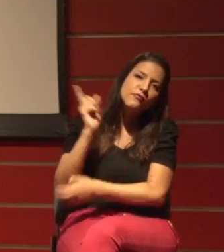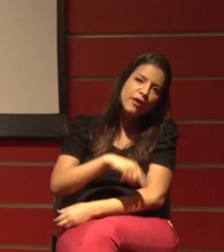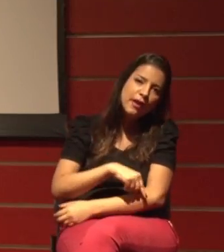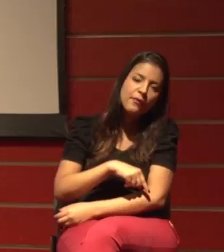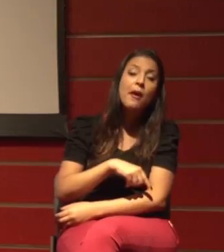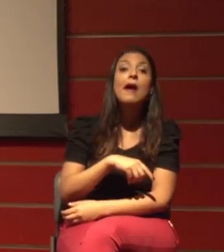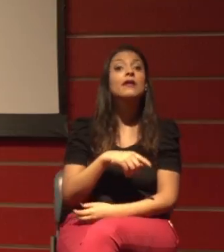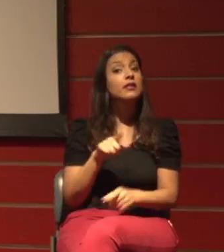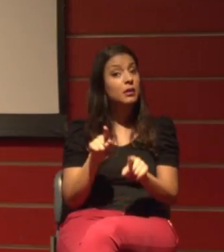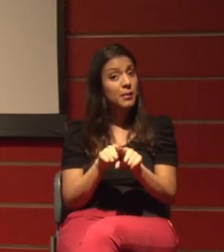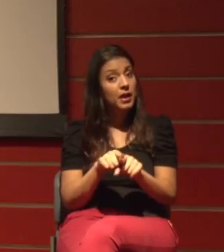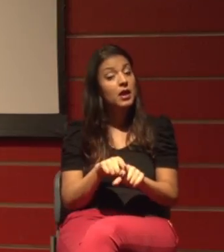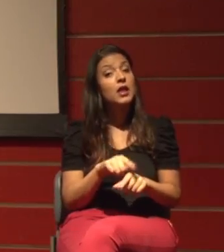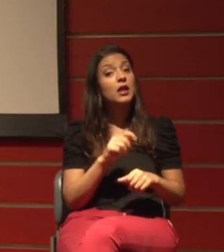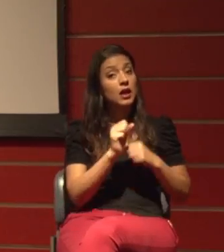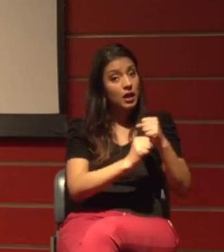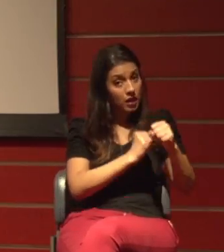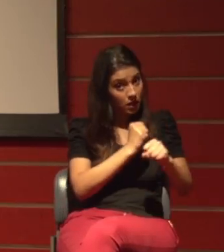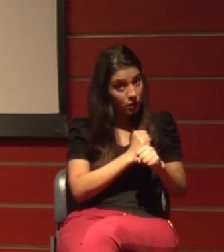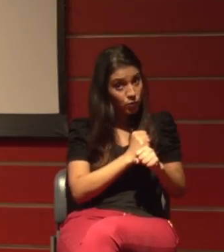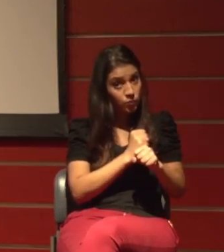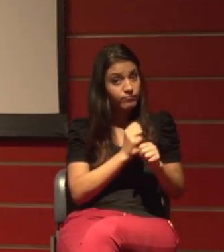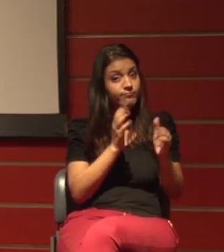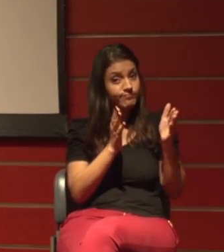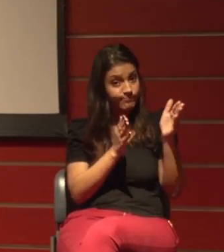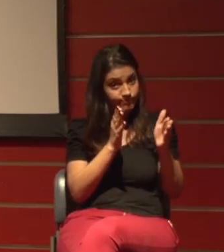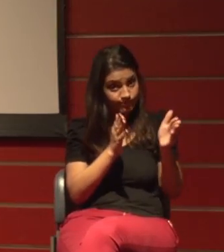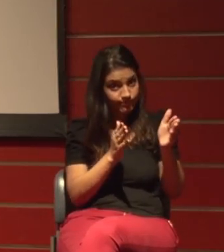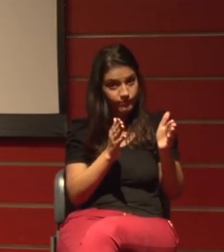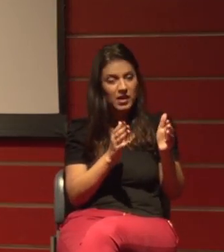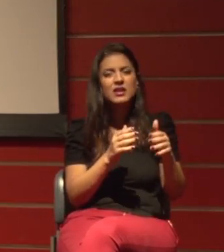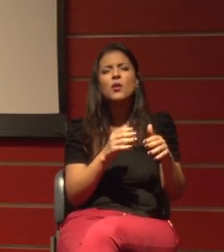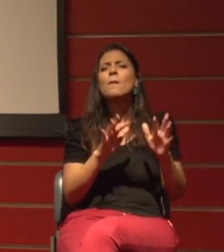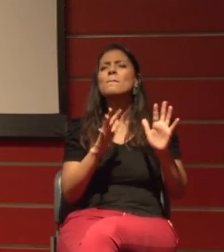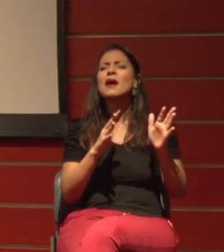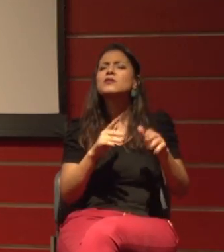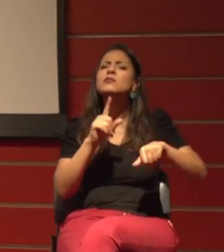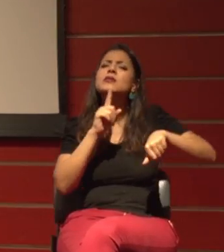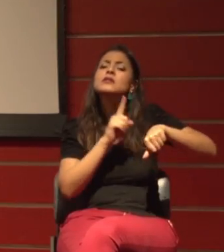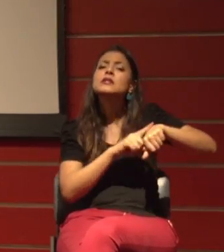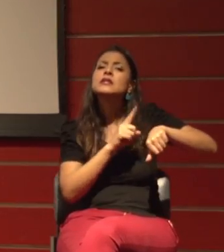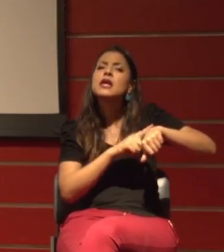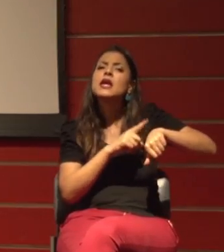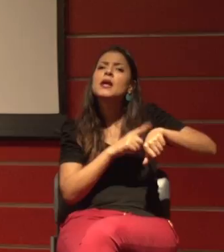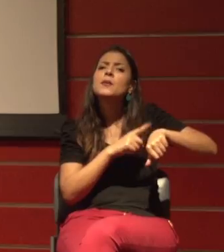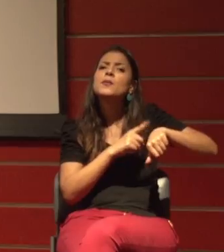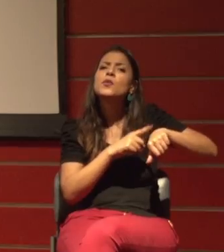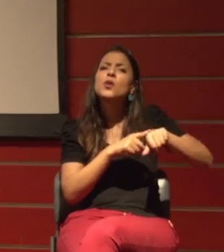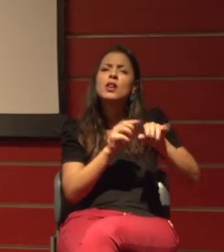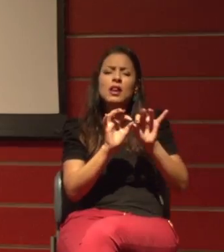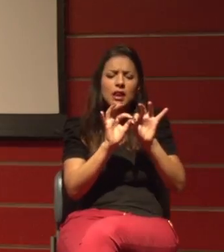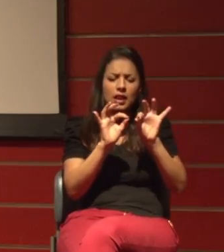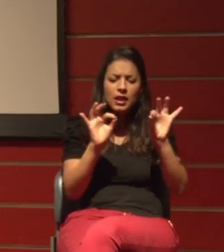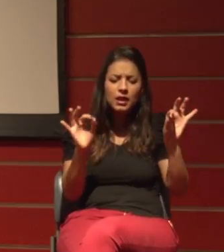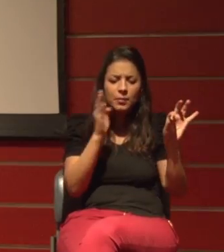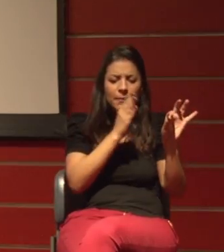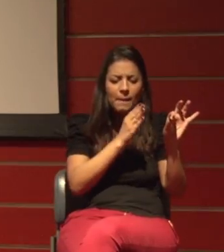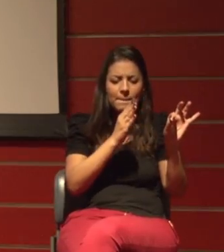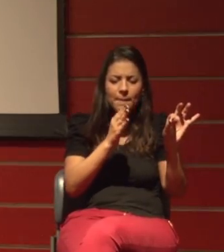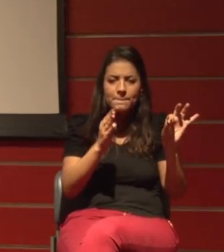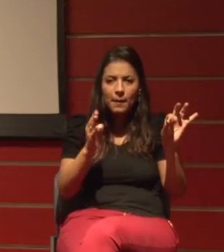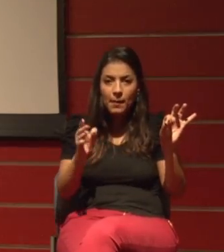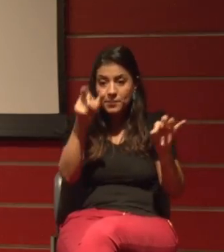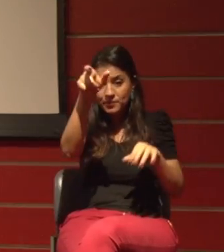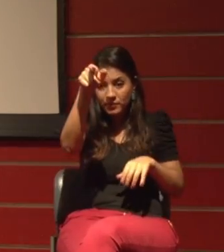em tal data e aí toda ou seja toda a cronologia que acontecia na na na vida da personagem nessa primeira coluna numa